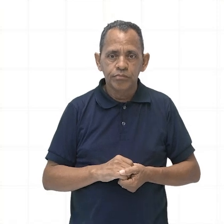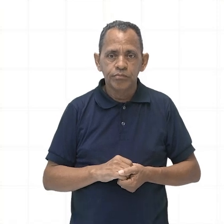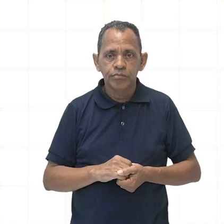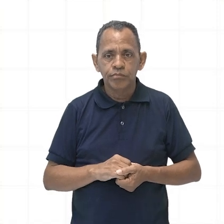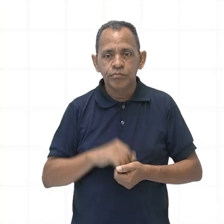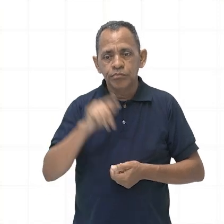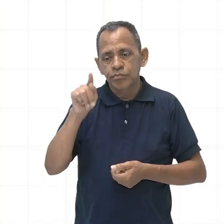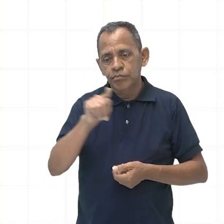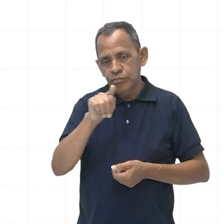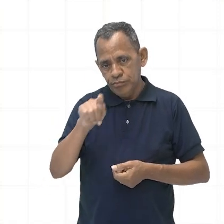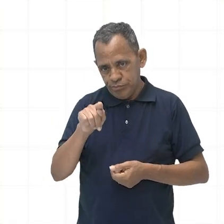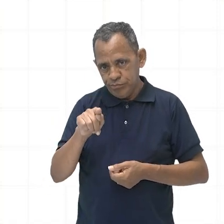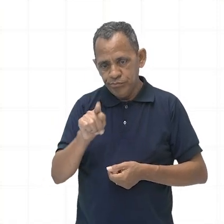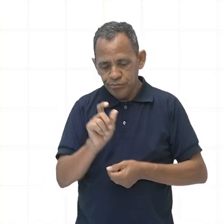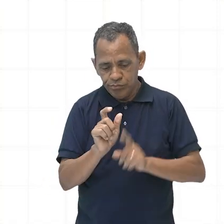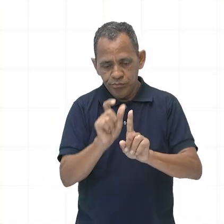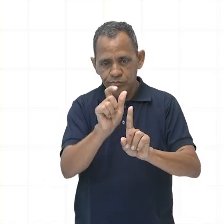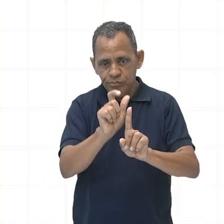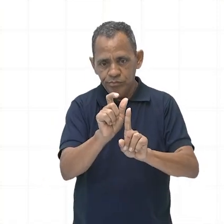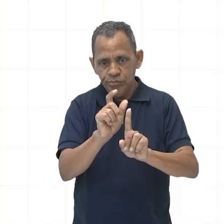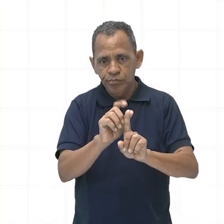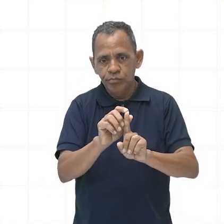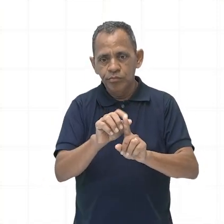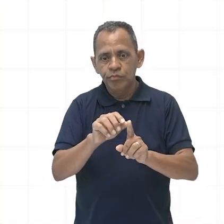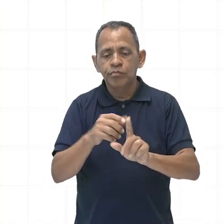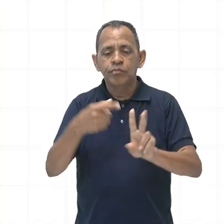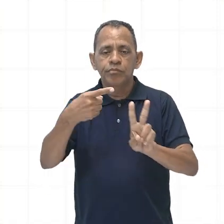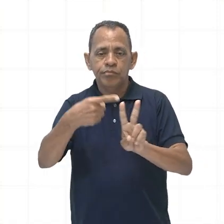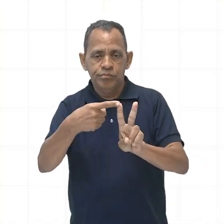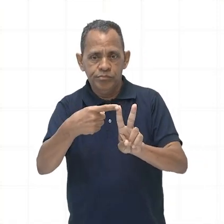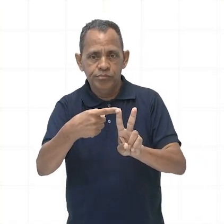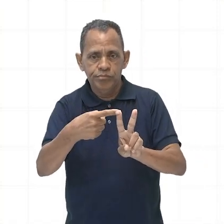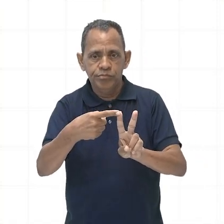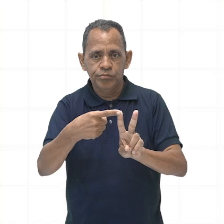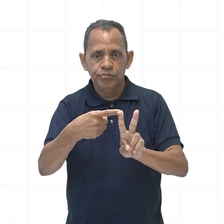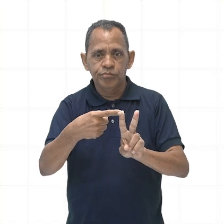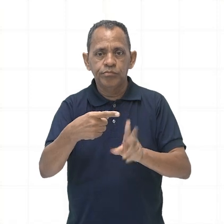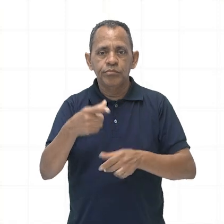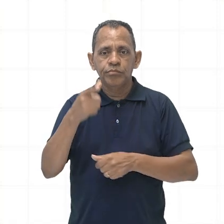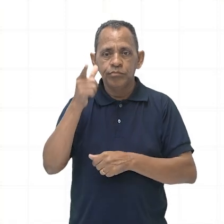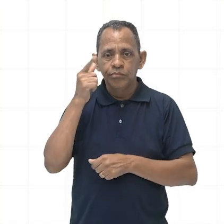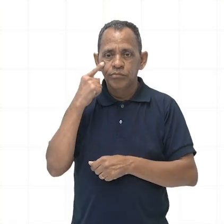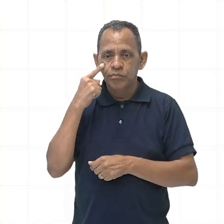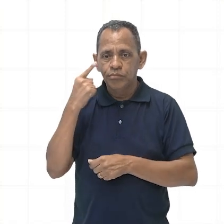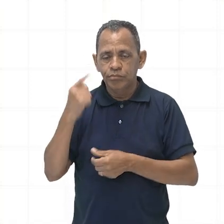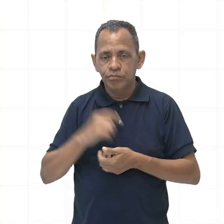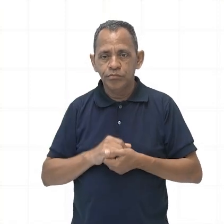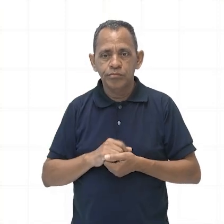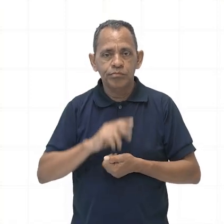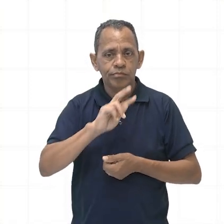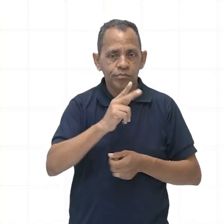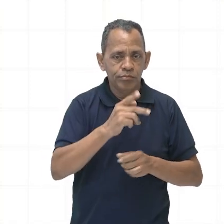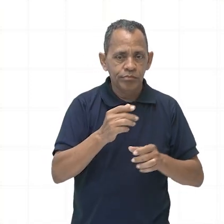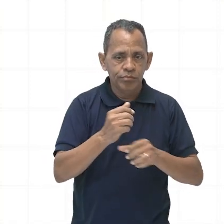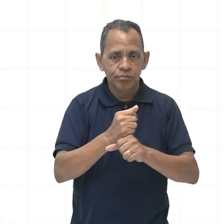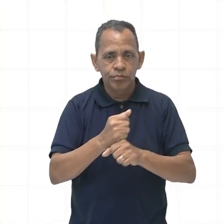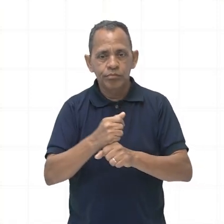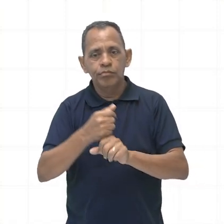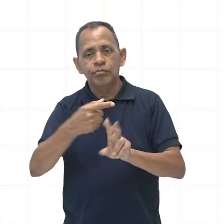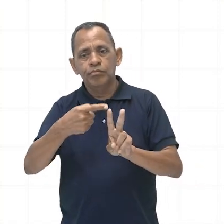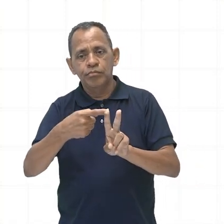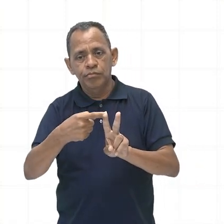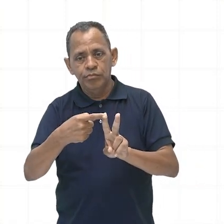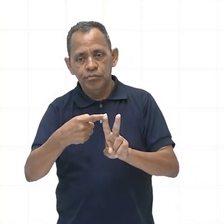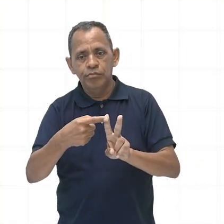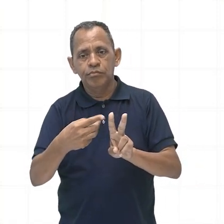esse expoente daqui, esse quadrado, é só retirar a raiz. Então, chegamos aqui, ó. H é igual a raiz quadrada de 3L ao quadrado